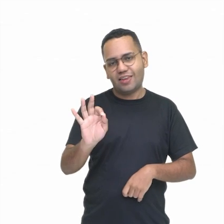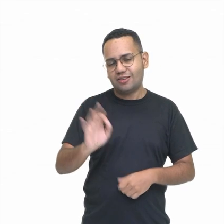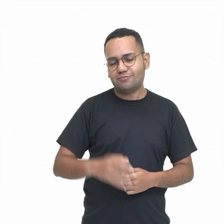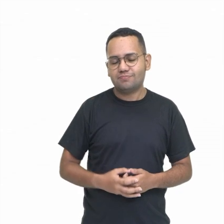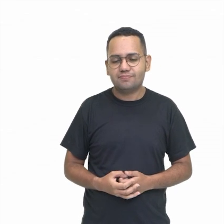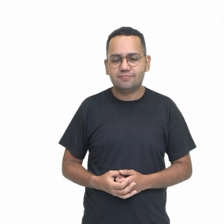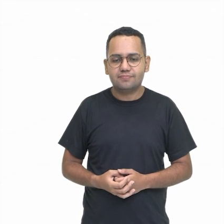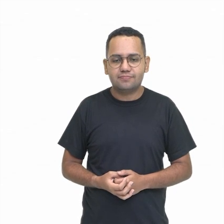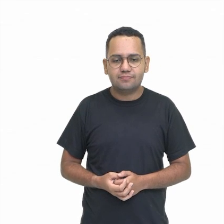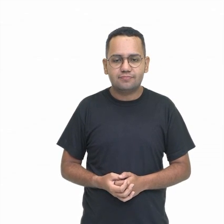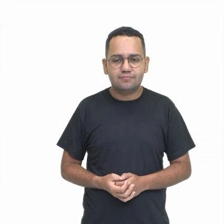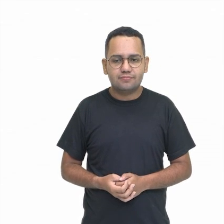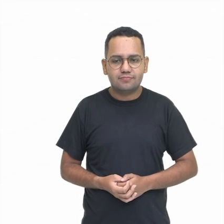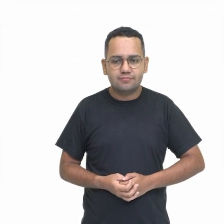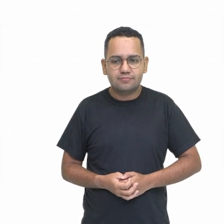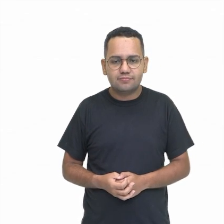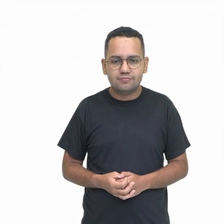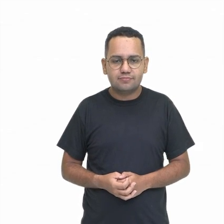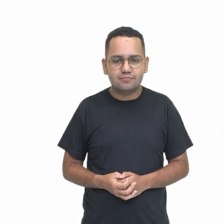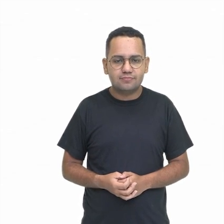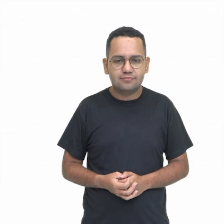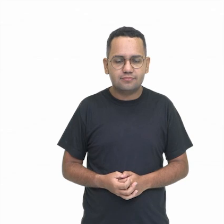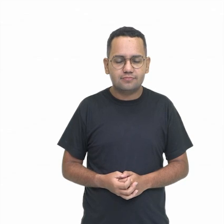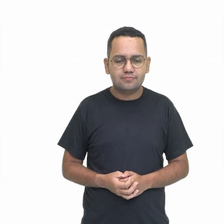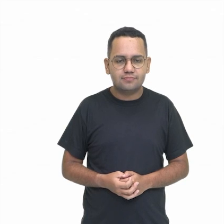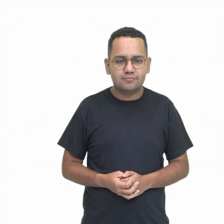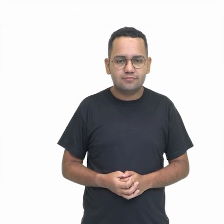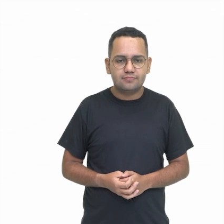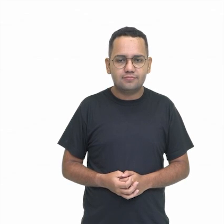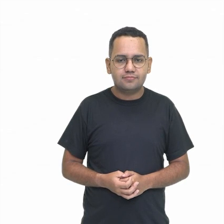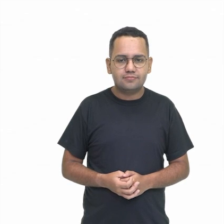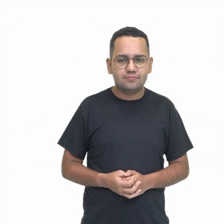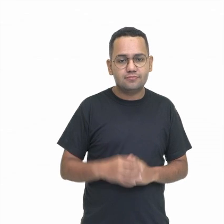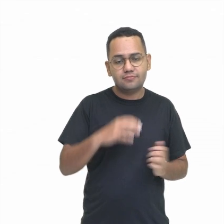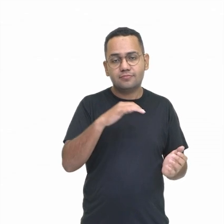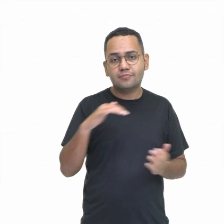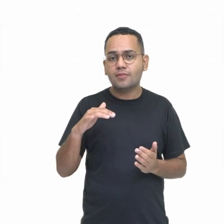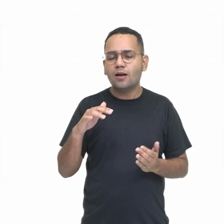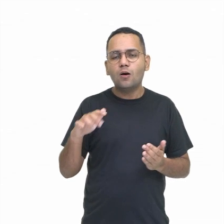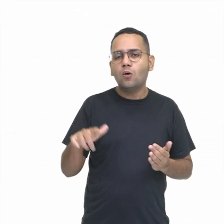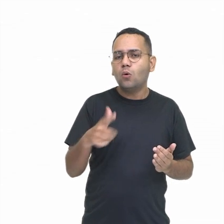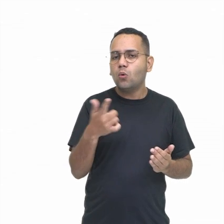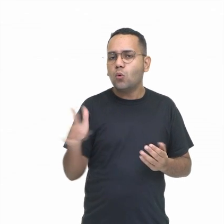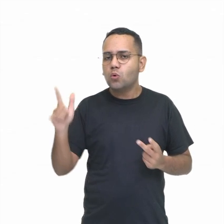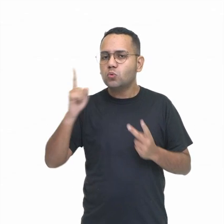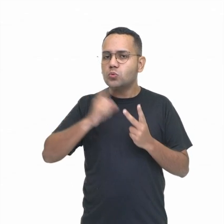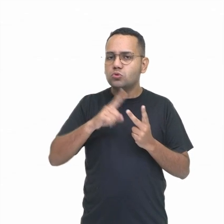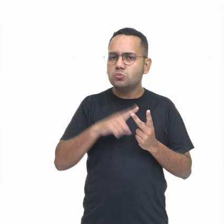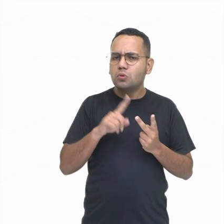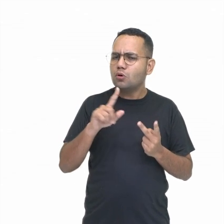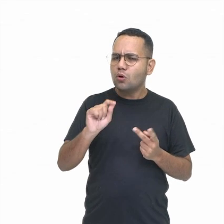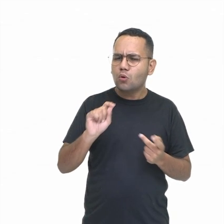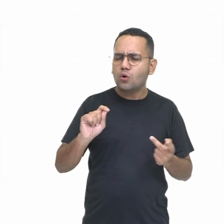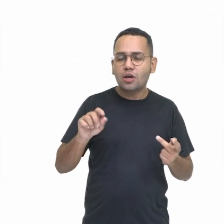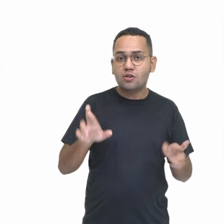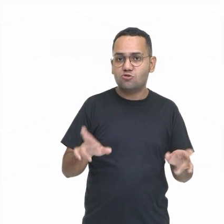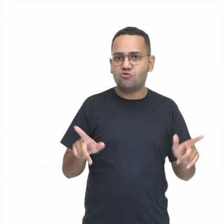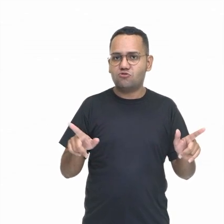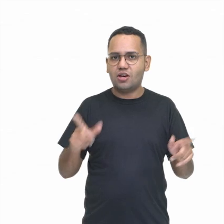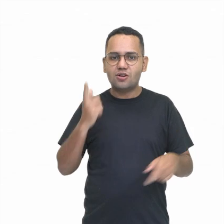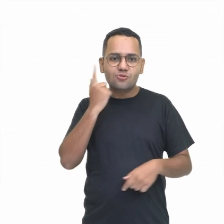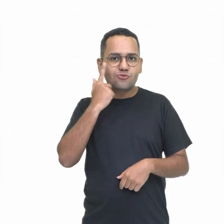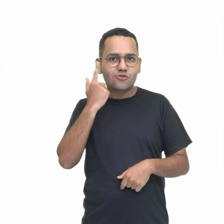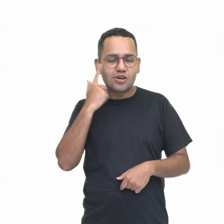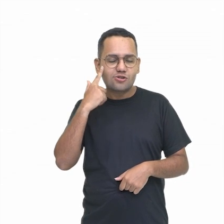a conversão no sentido oposto né que é justamente de uma unidade menor para uma maior tá segue um